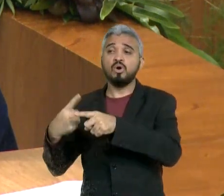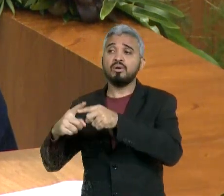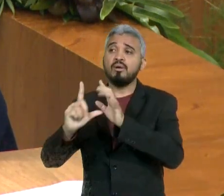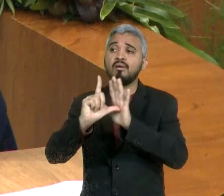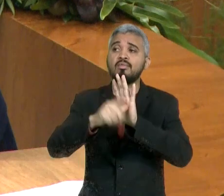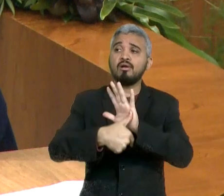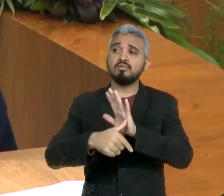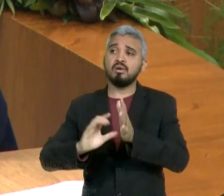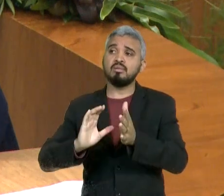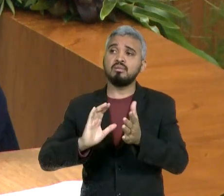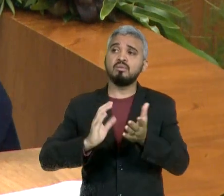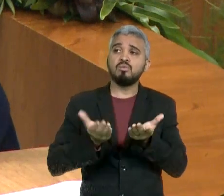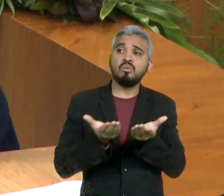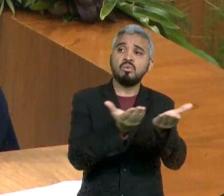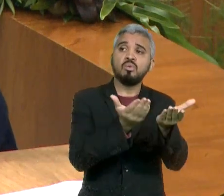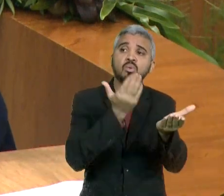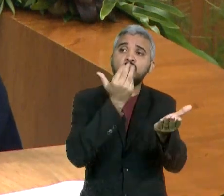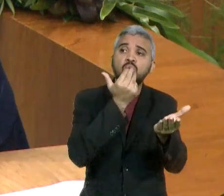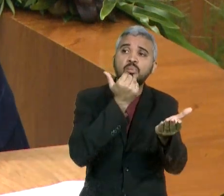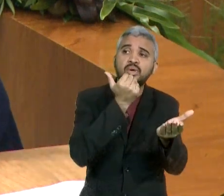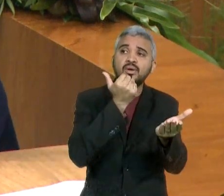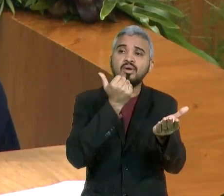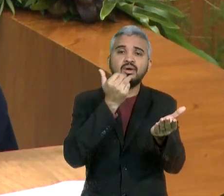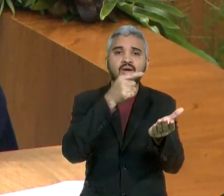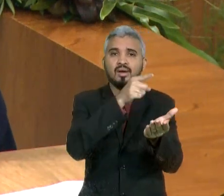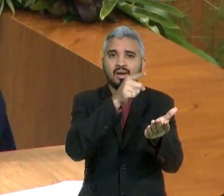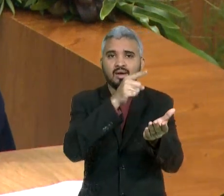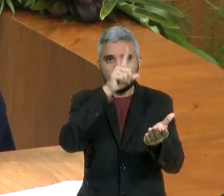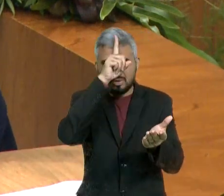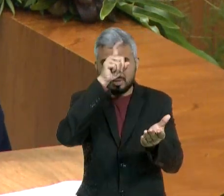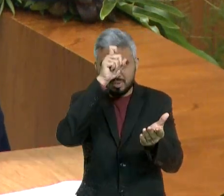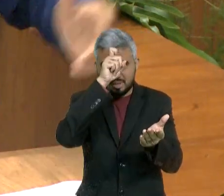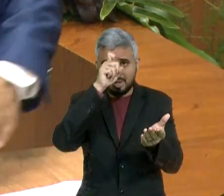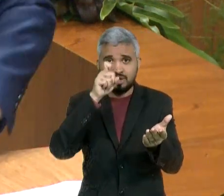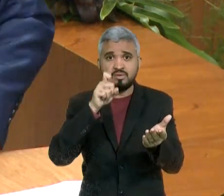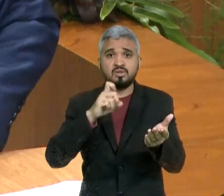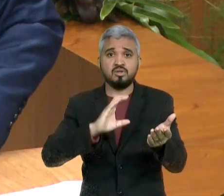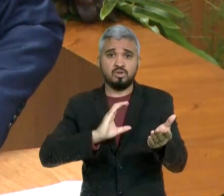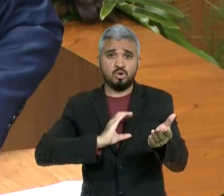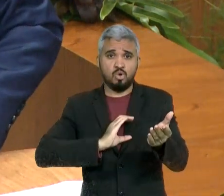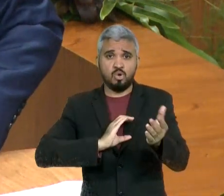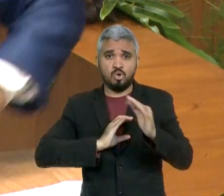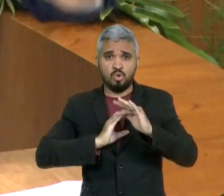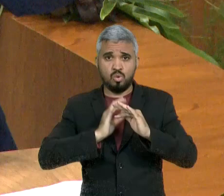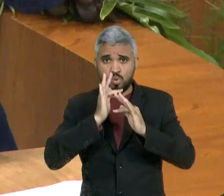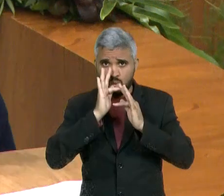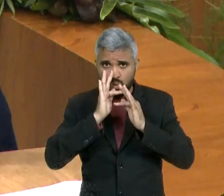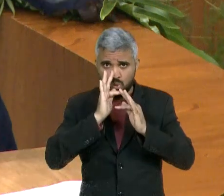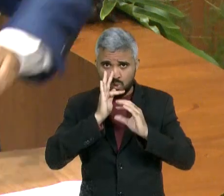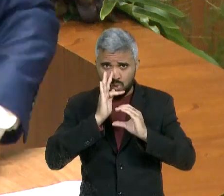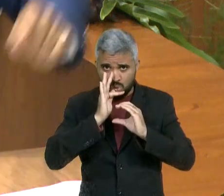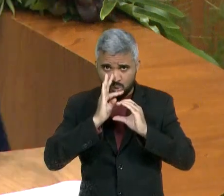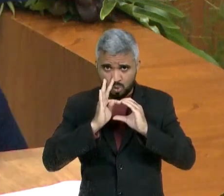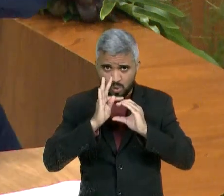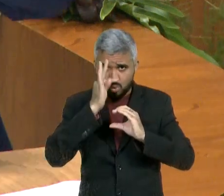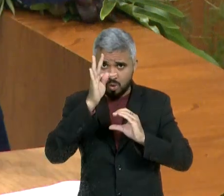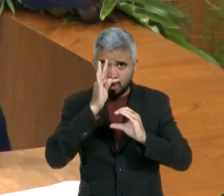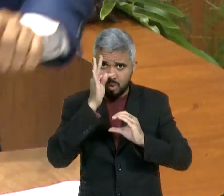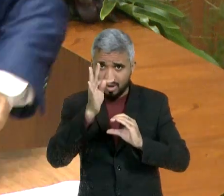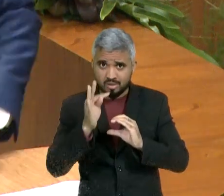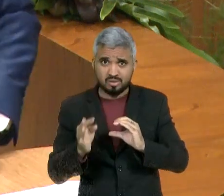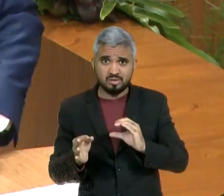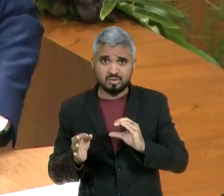pacientes e para acompanhantes do Hospital Macro-Regional de Coroatá. Eu não me omiti, eu